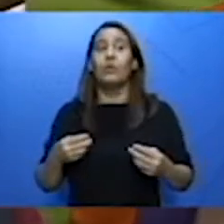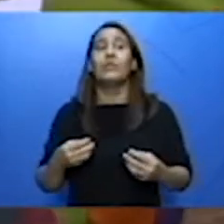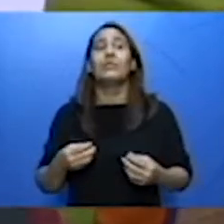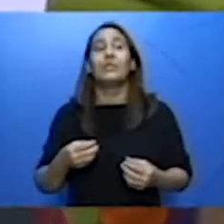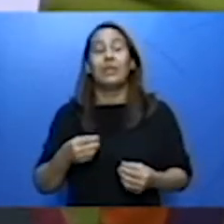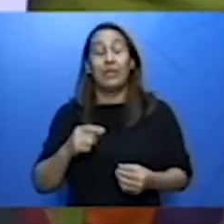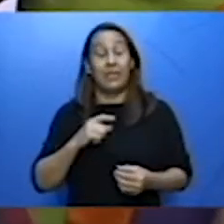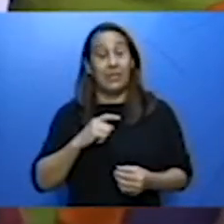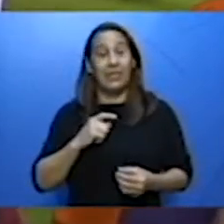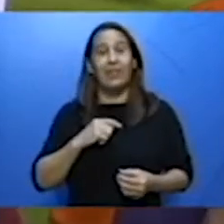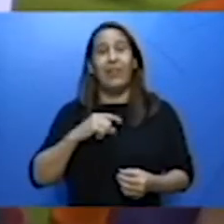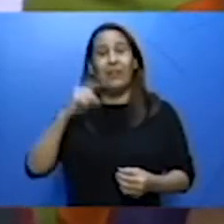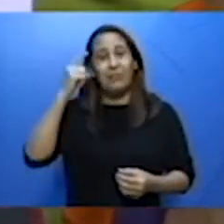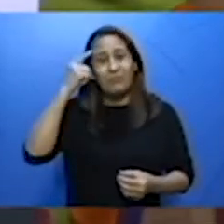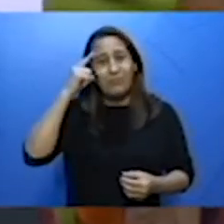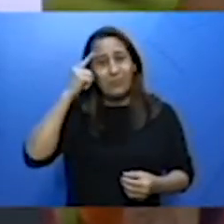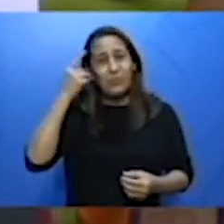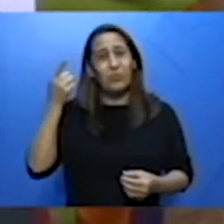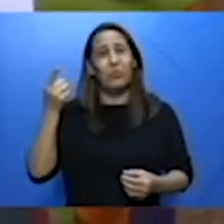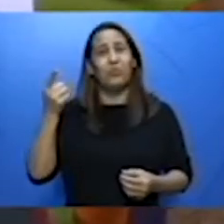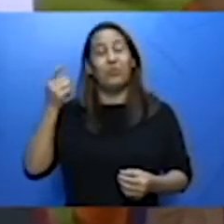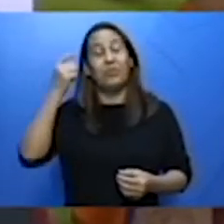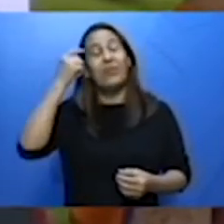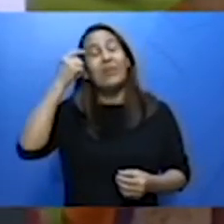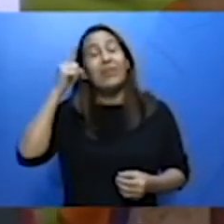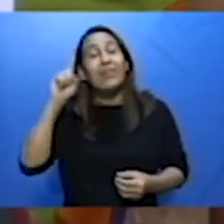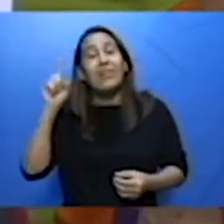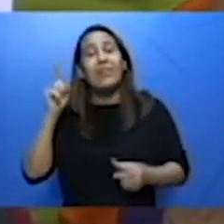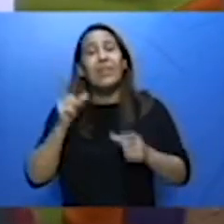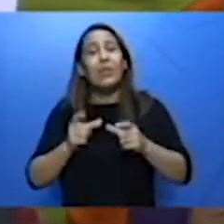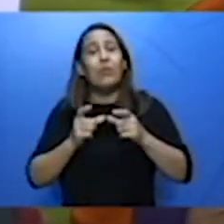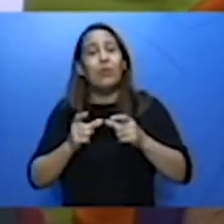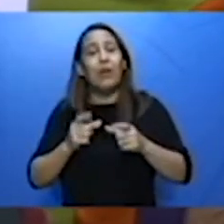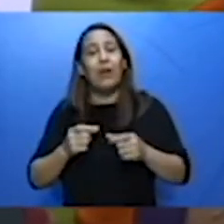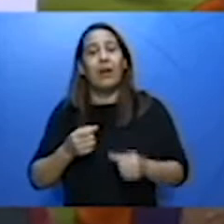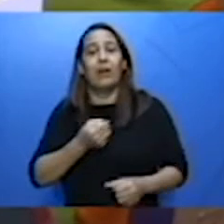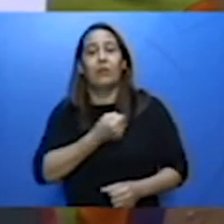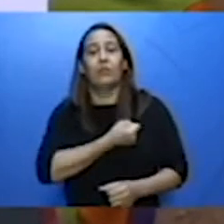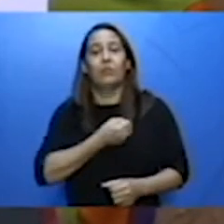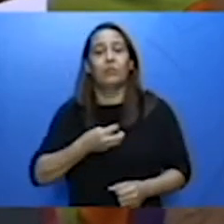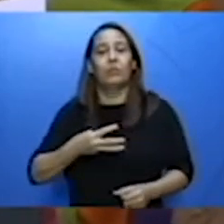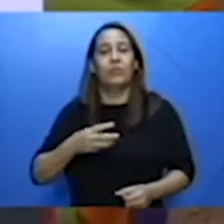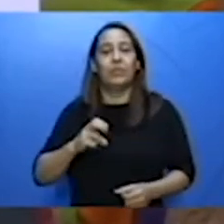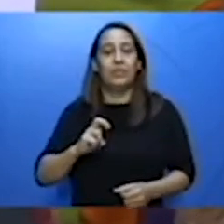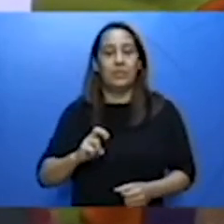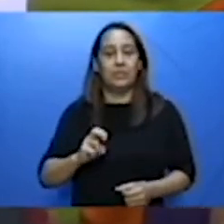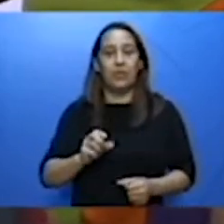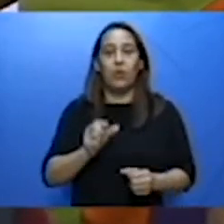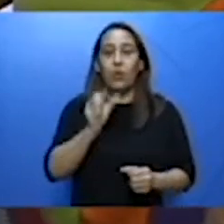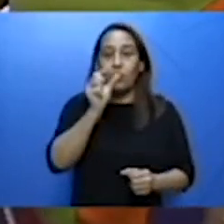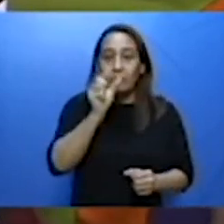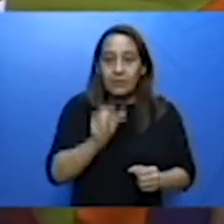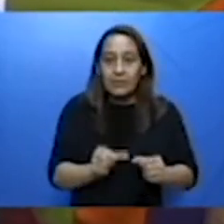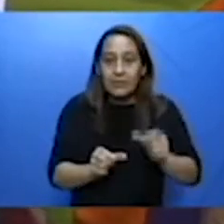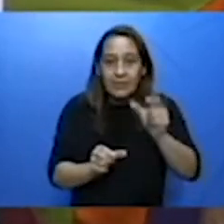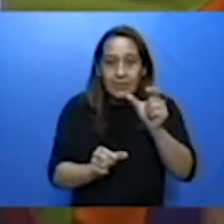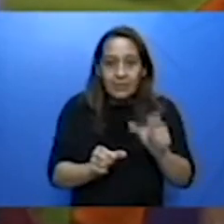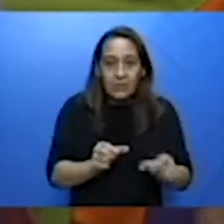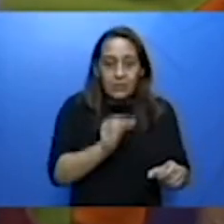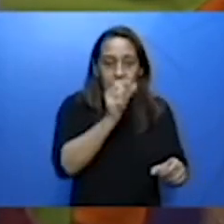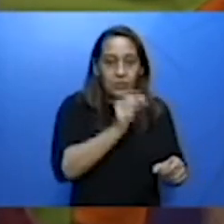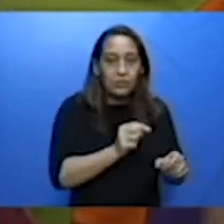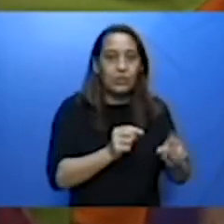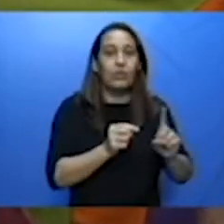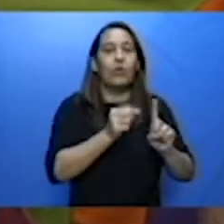tem dúvida na hora de armar a continha: aonde é que esse 35 vai? Embaixo de quem ele fica? É